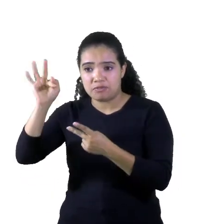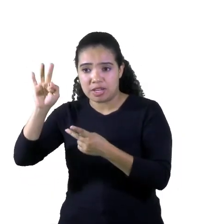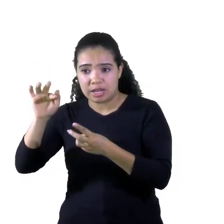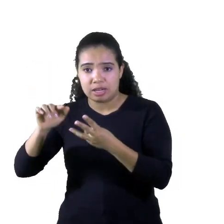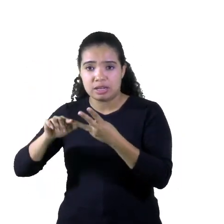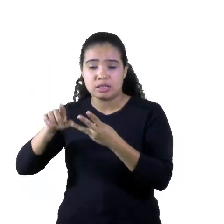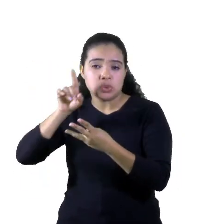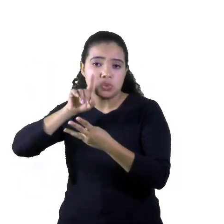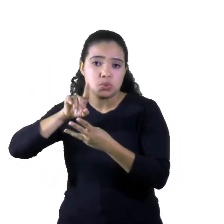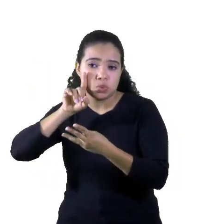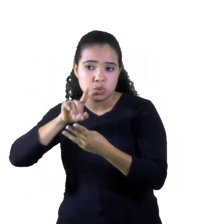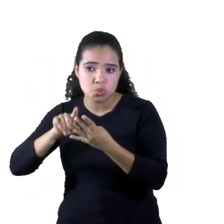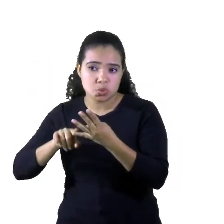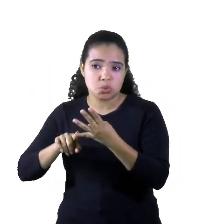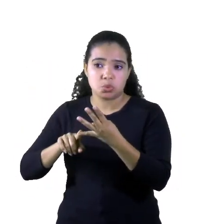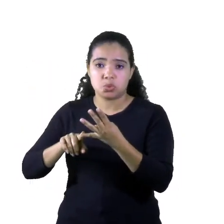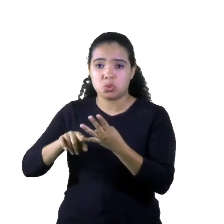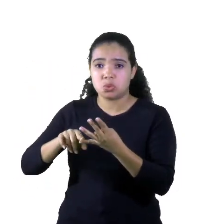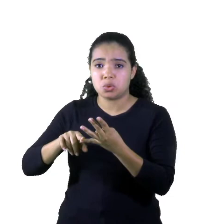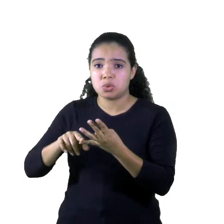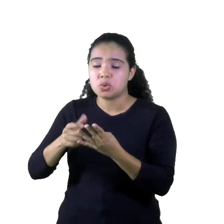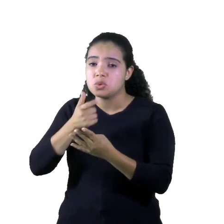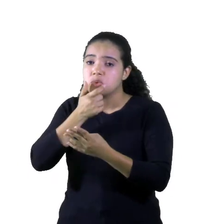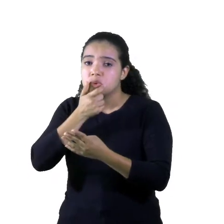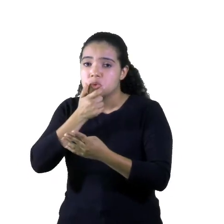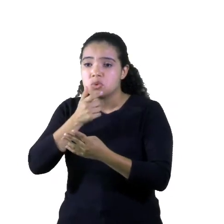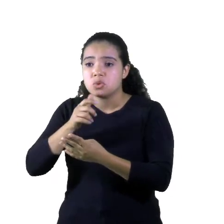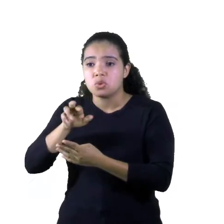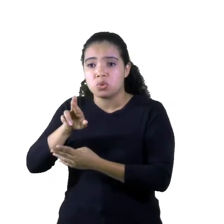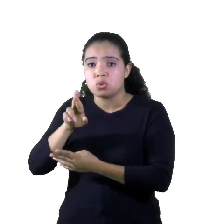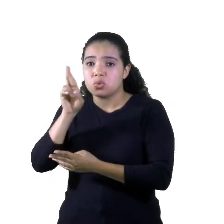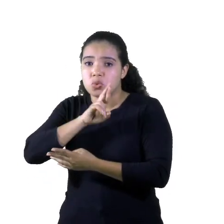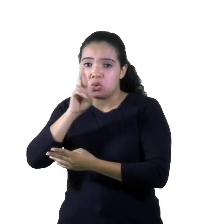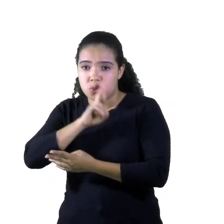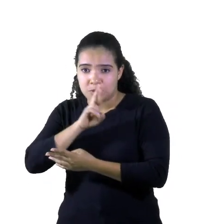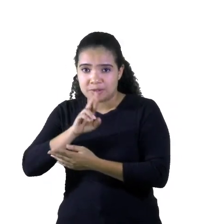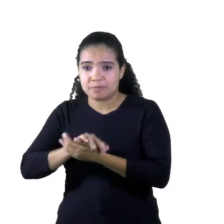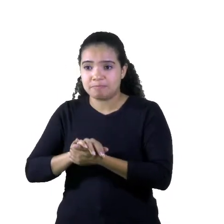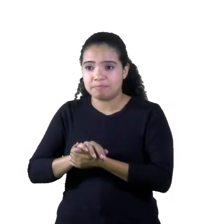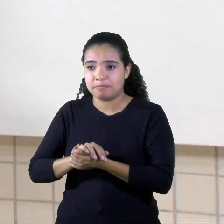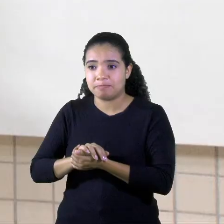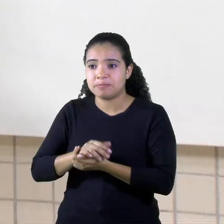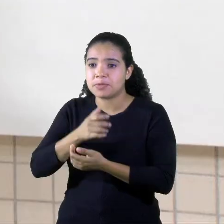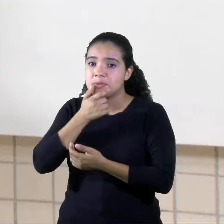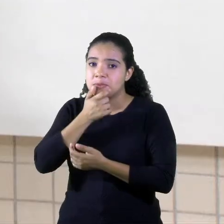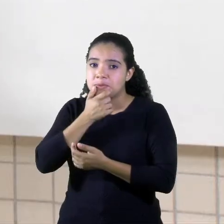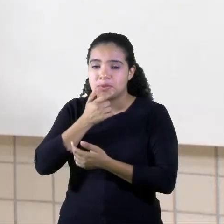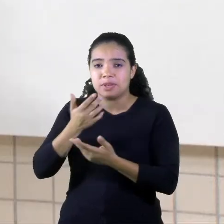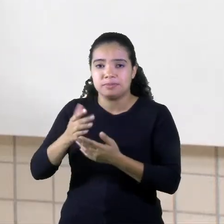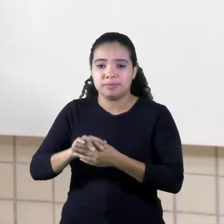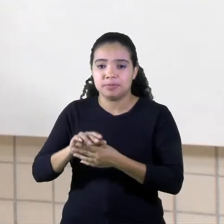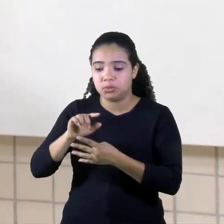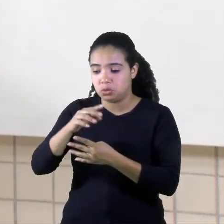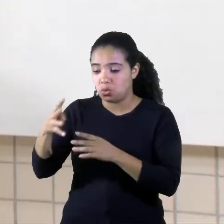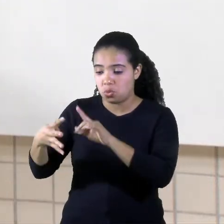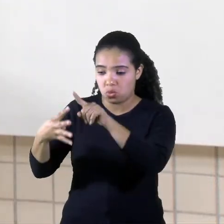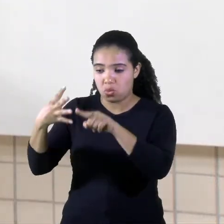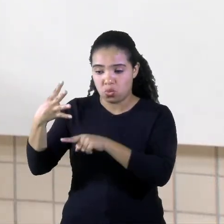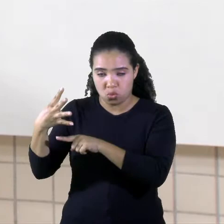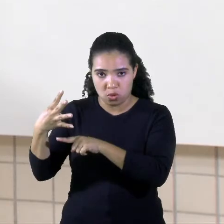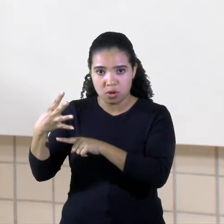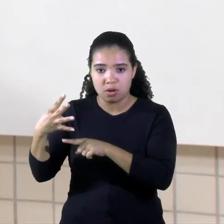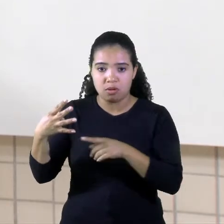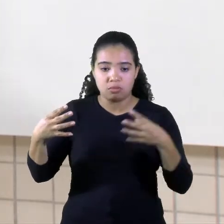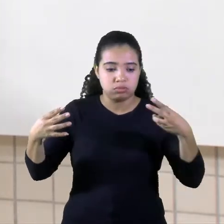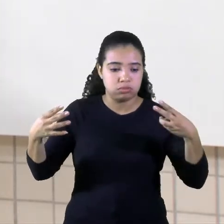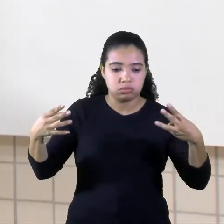chegou Estados Unidos e Rússia. Olha só, esses dois grupos se